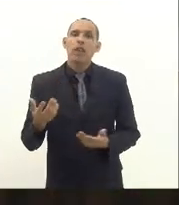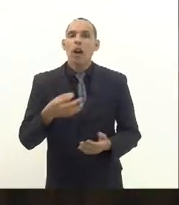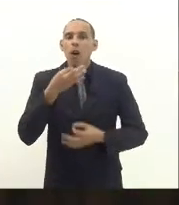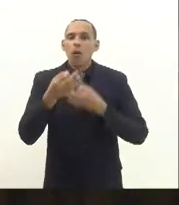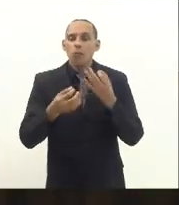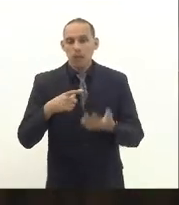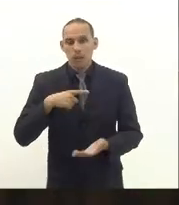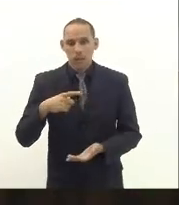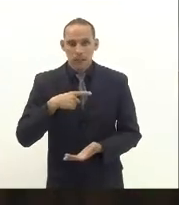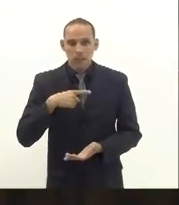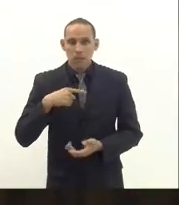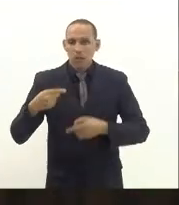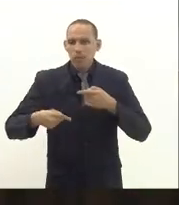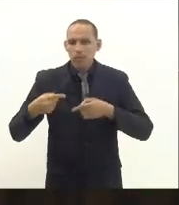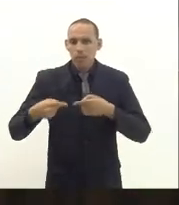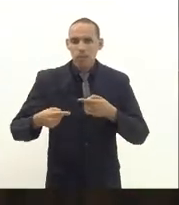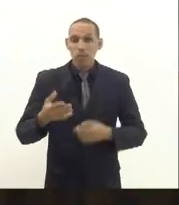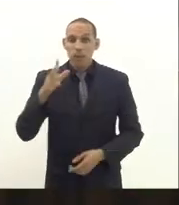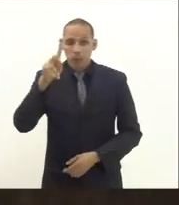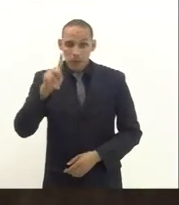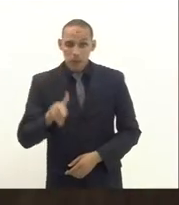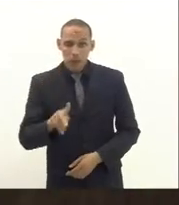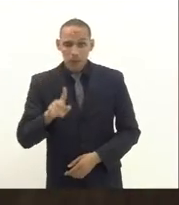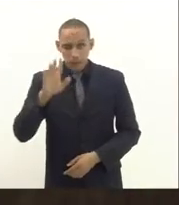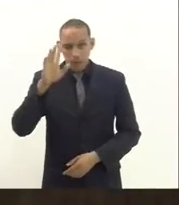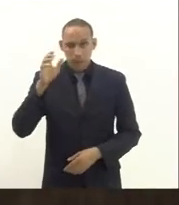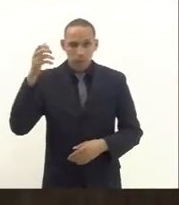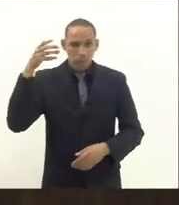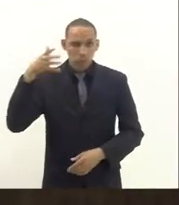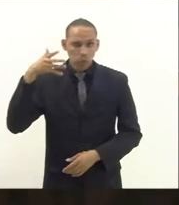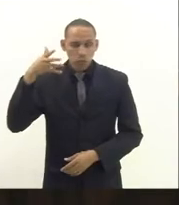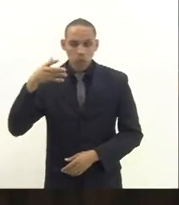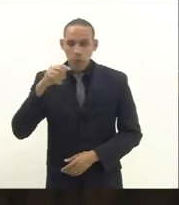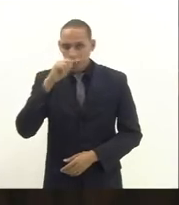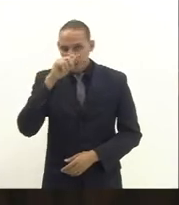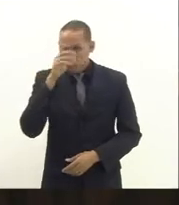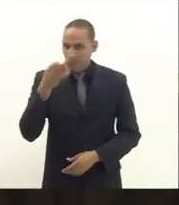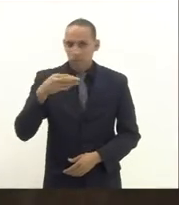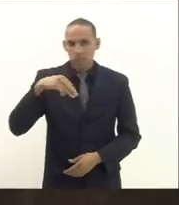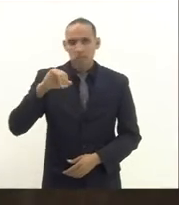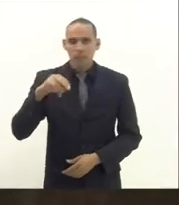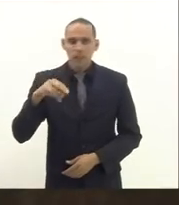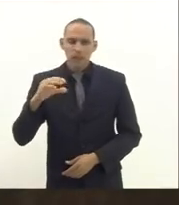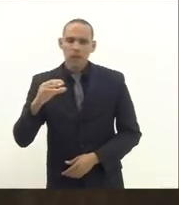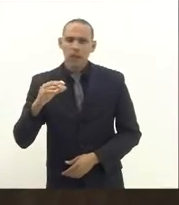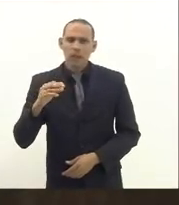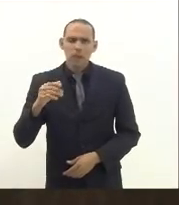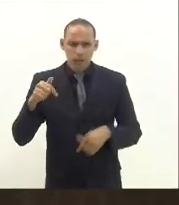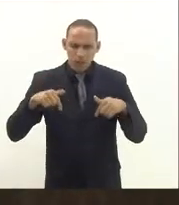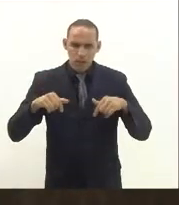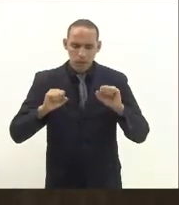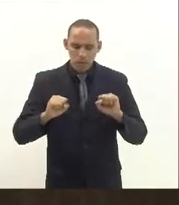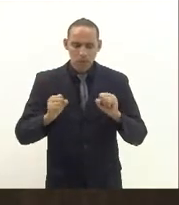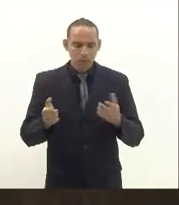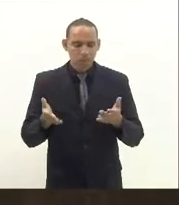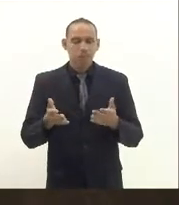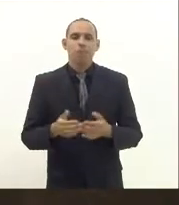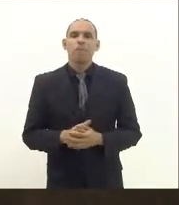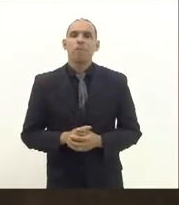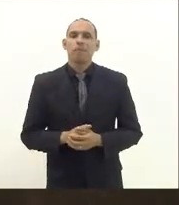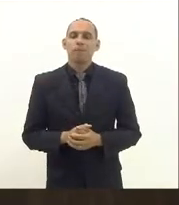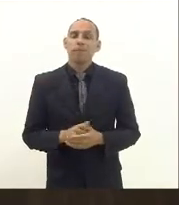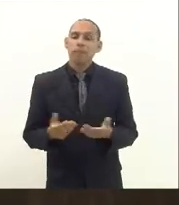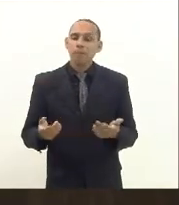pareceres emitidos em exposição seu presidente para discutir por favor posso discutir daqui um favor